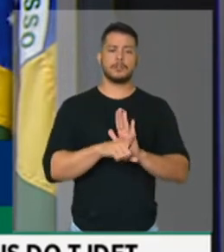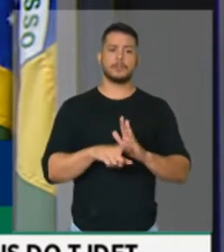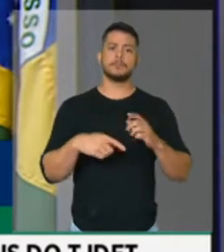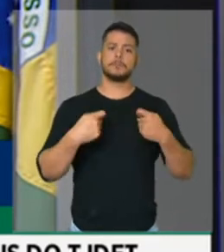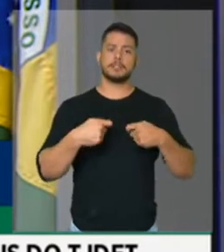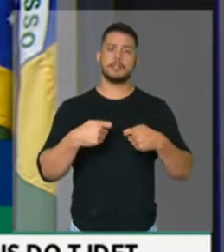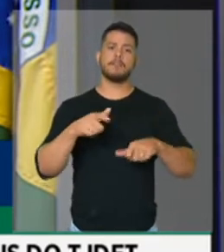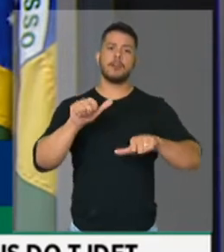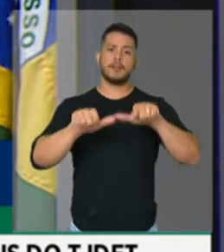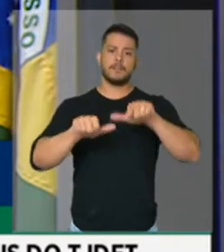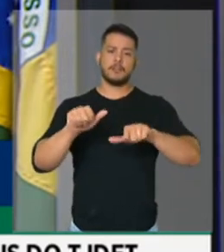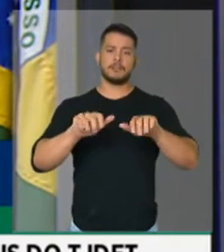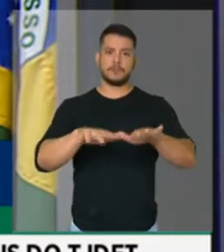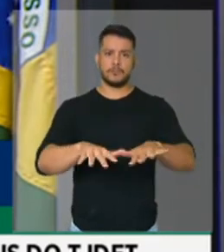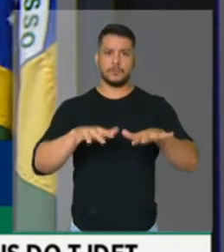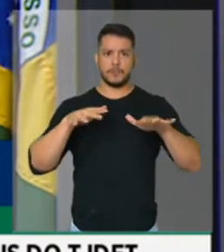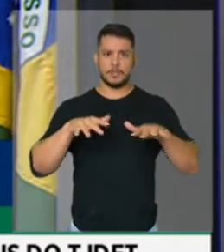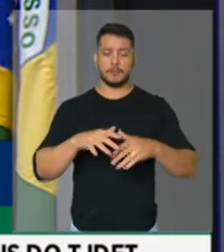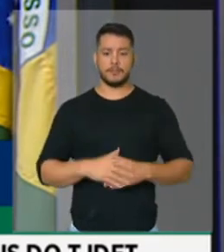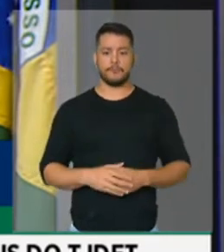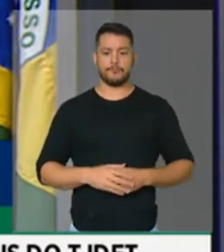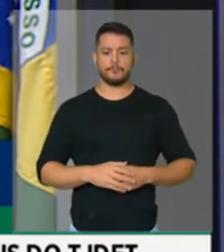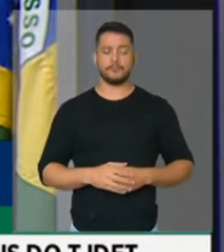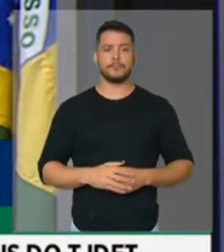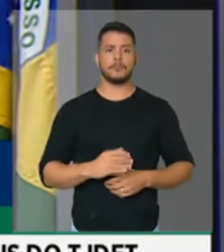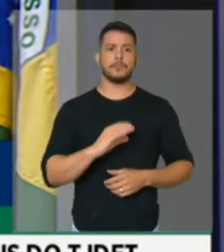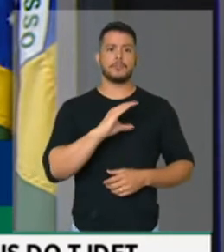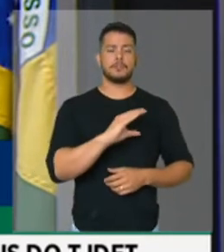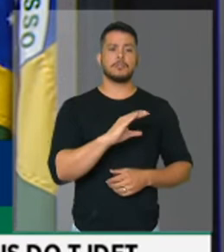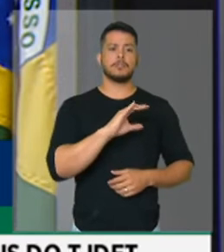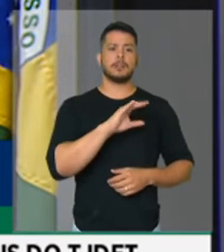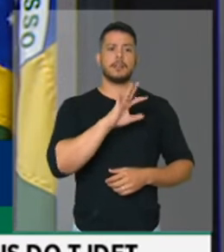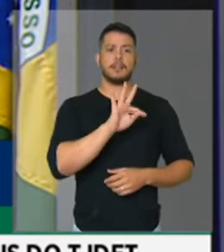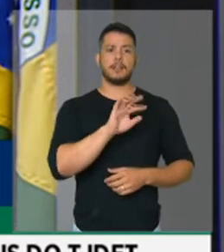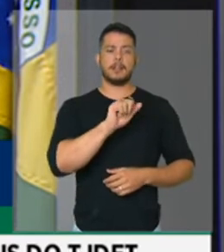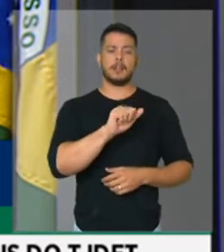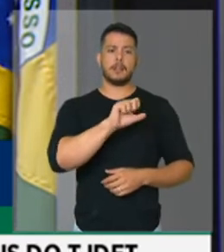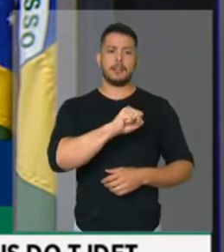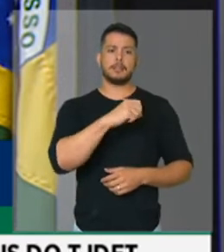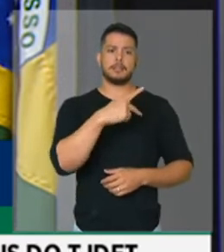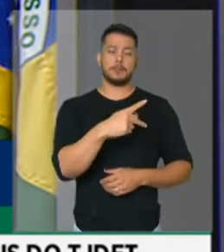plenário. A CTASP aprovou a proposição em